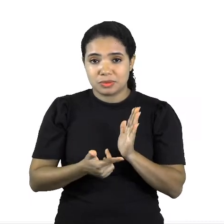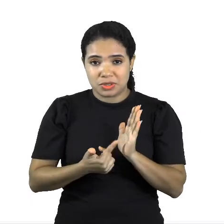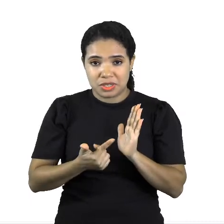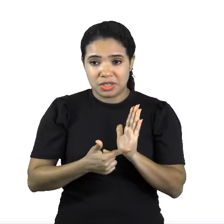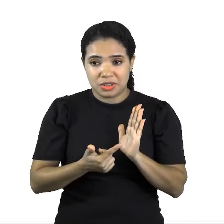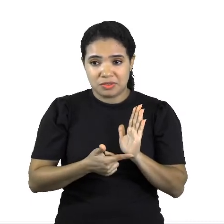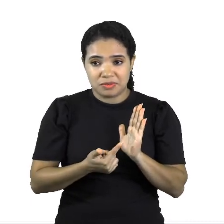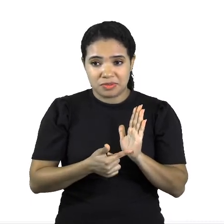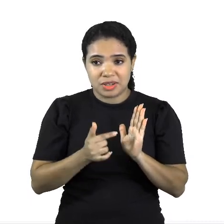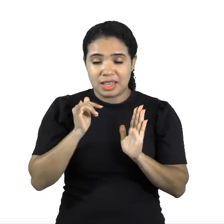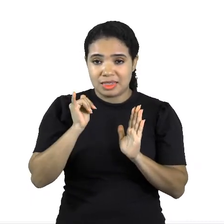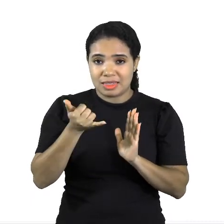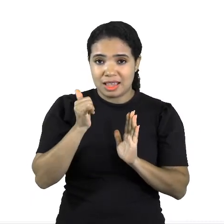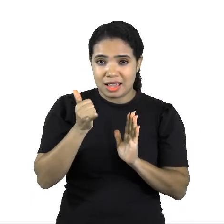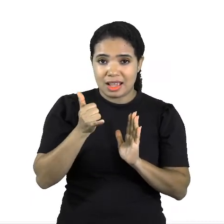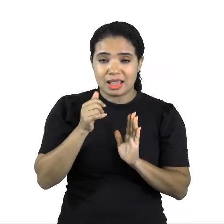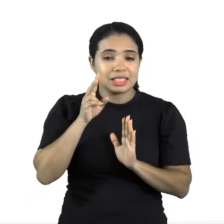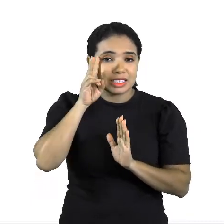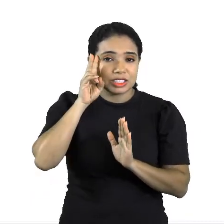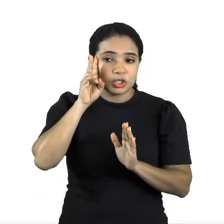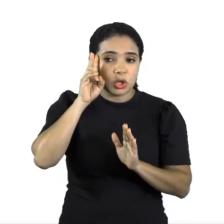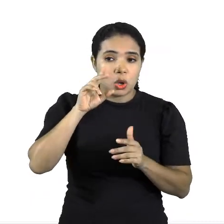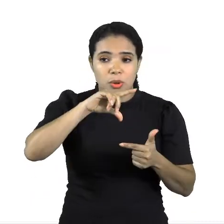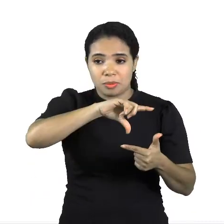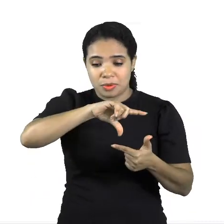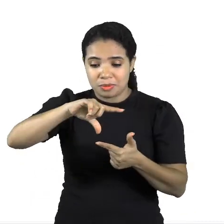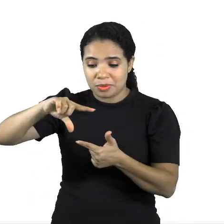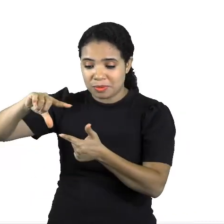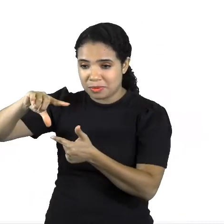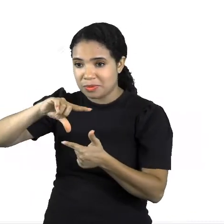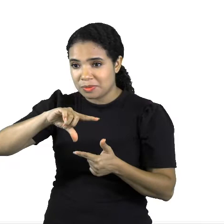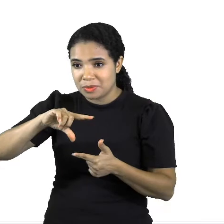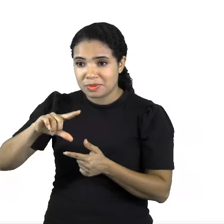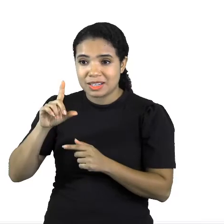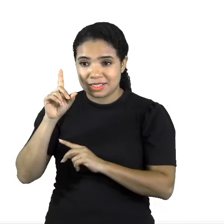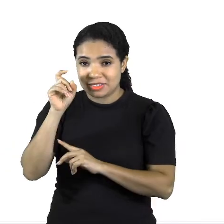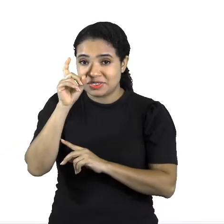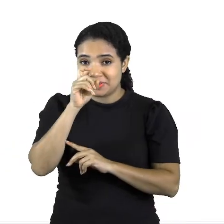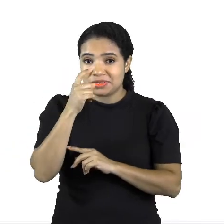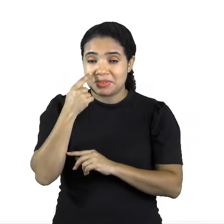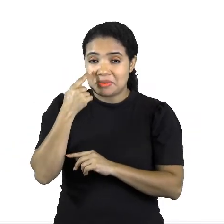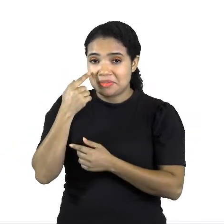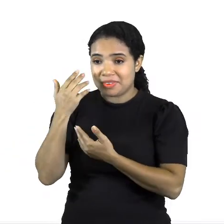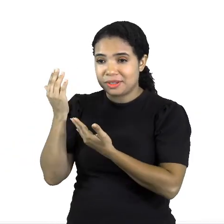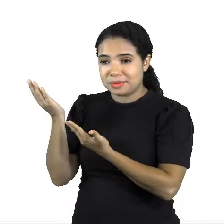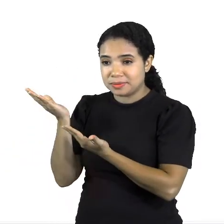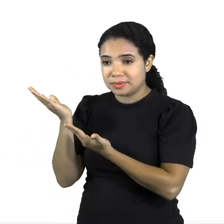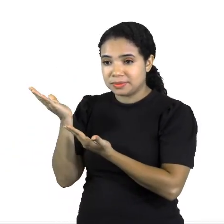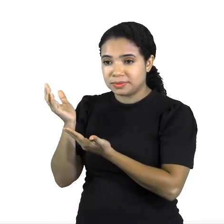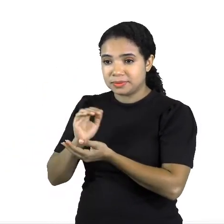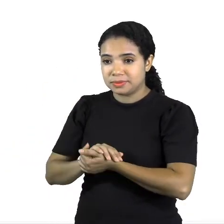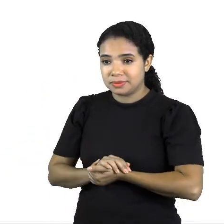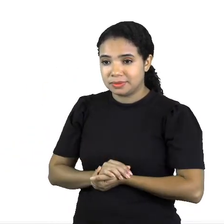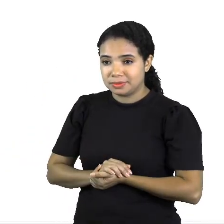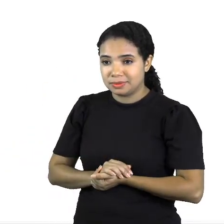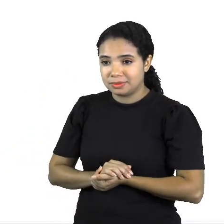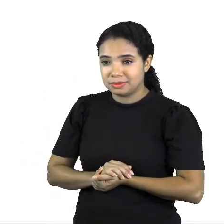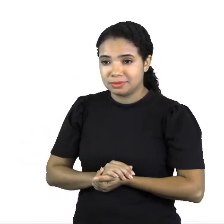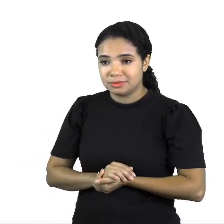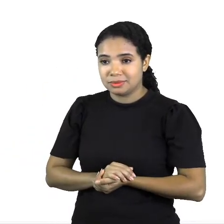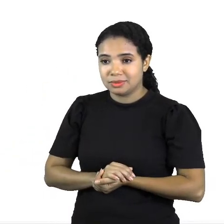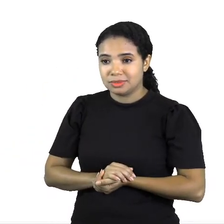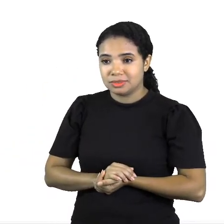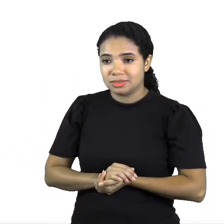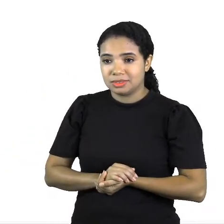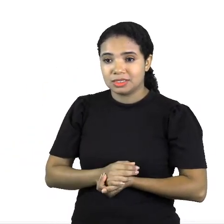né, narrada em uma história em quadrinhos não foi fácil, né? Vocês observam bem o talento